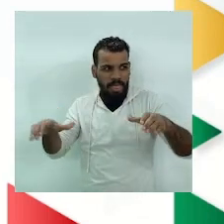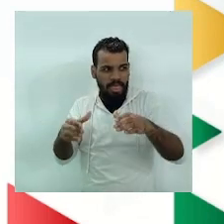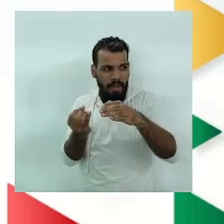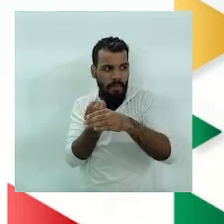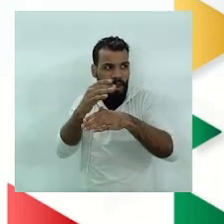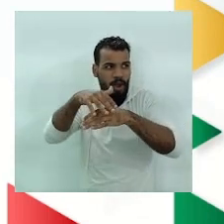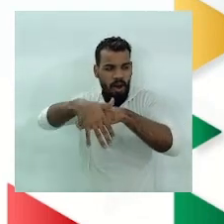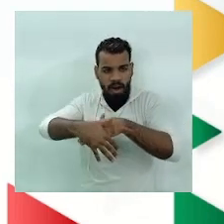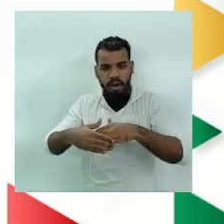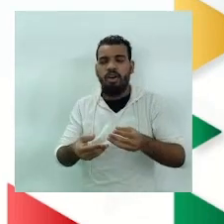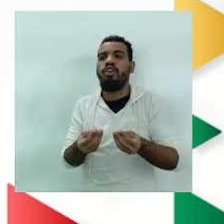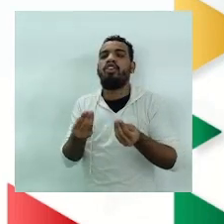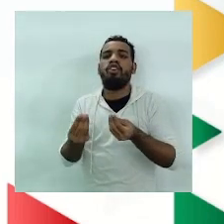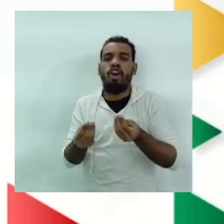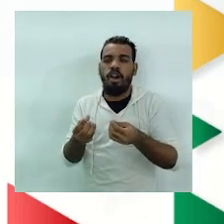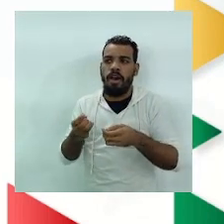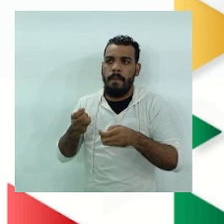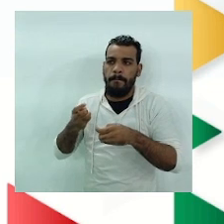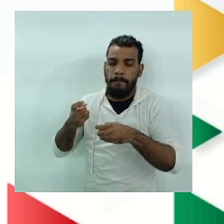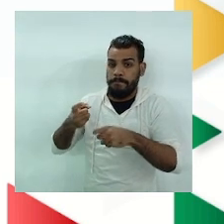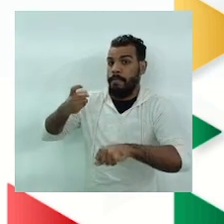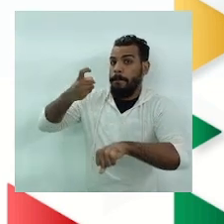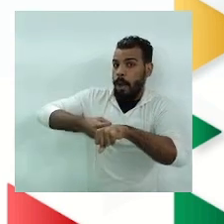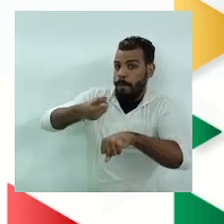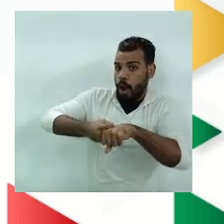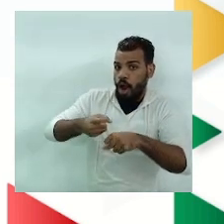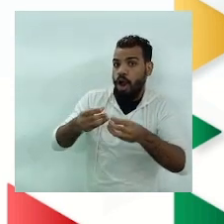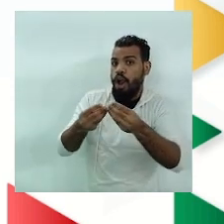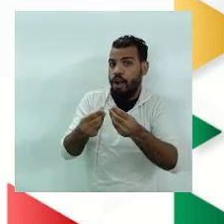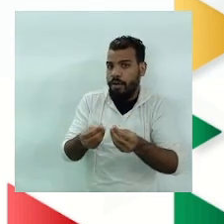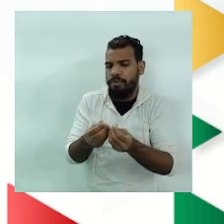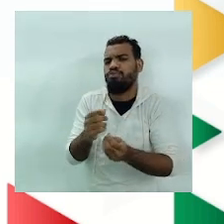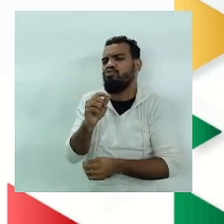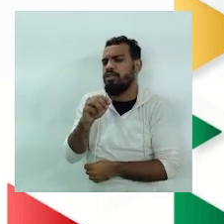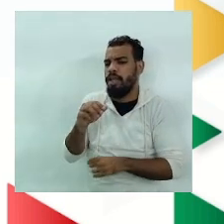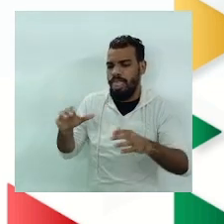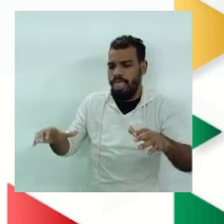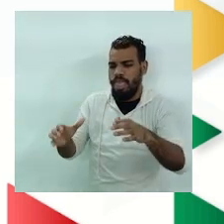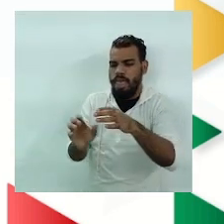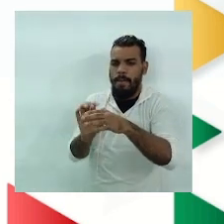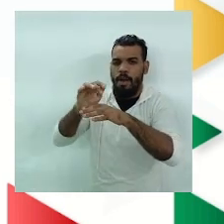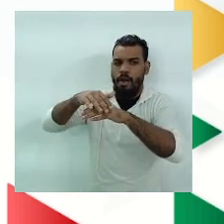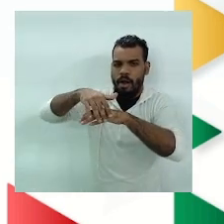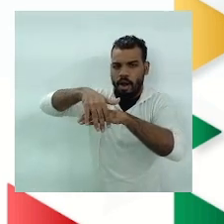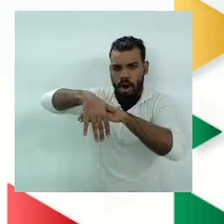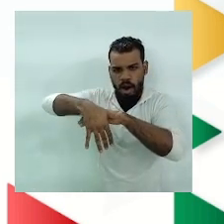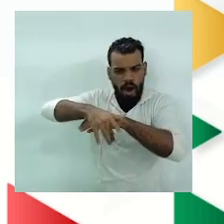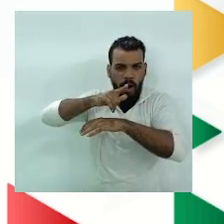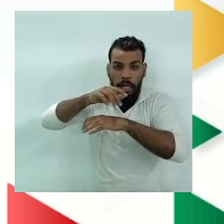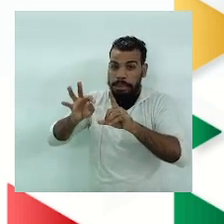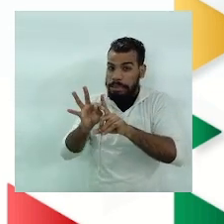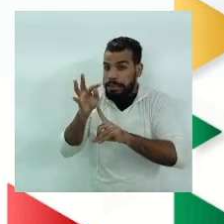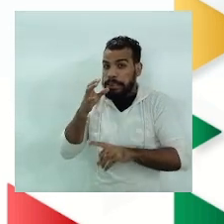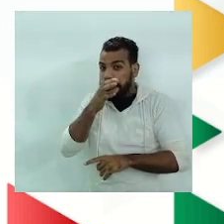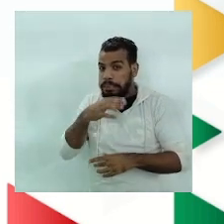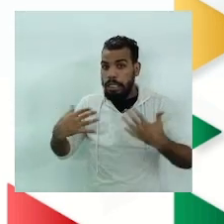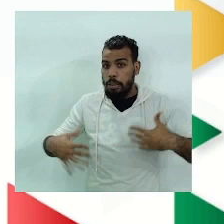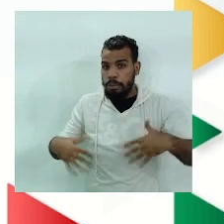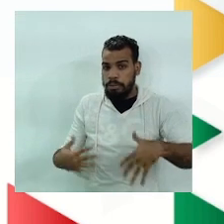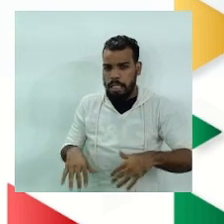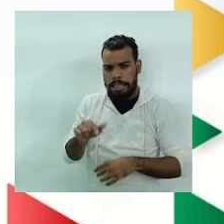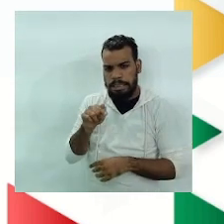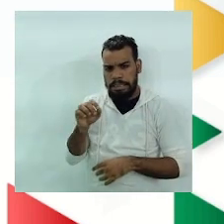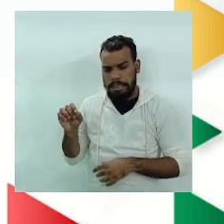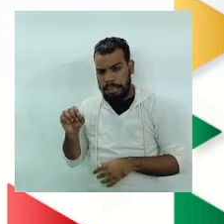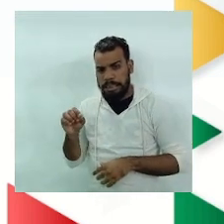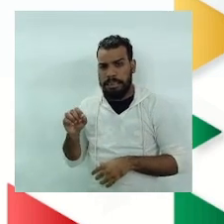formadas pela solidificação, cristalização de um magma. que é um líquido com alta temperatura, em torno de 700